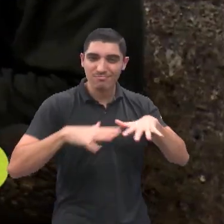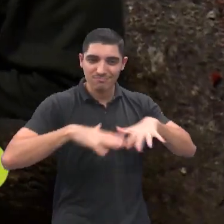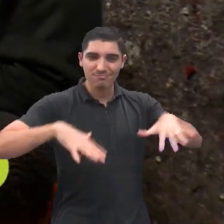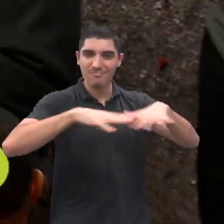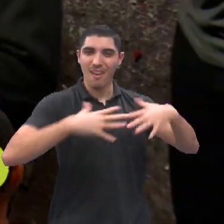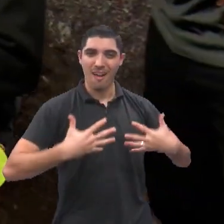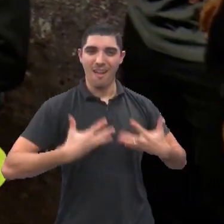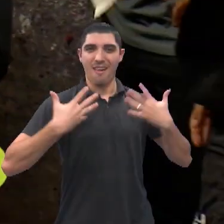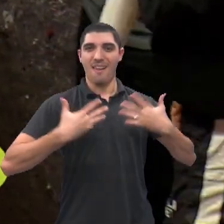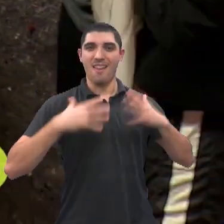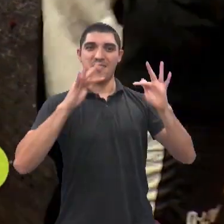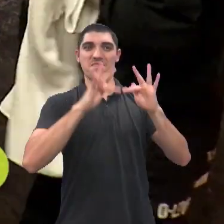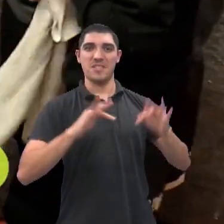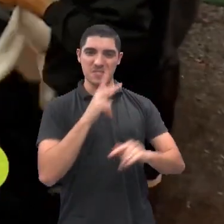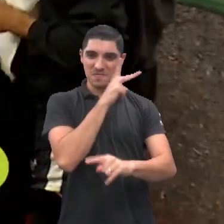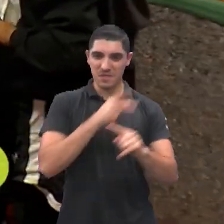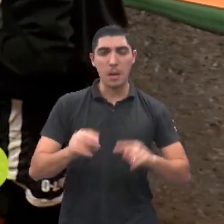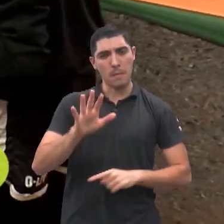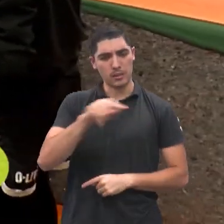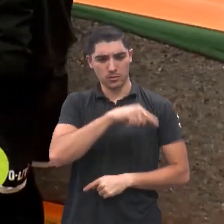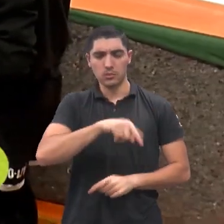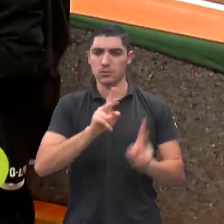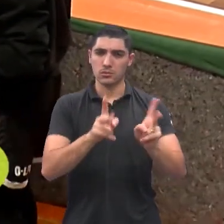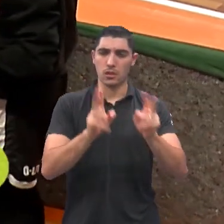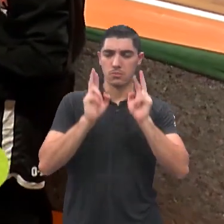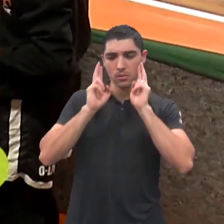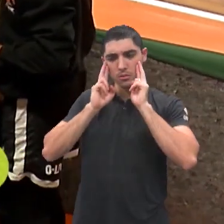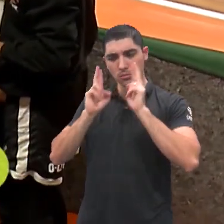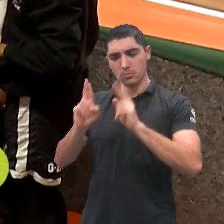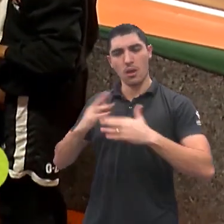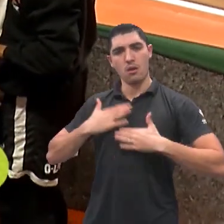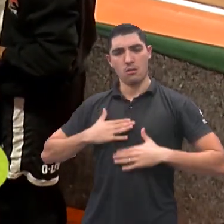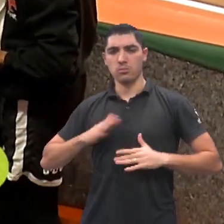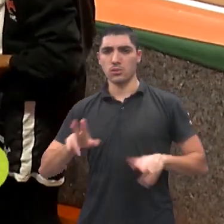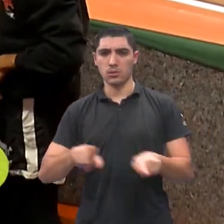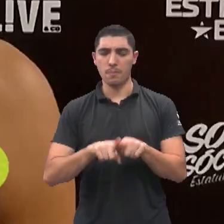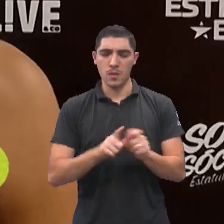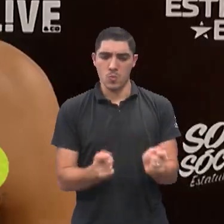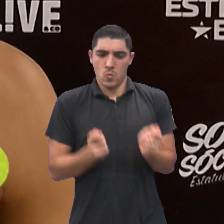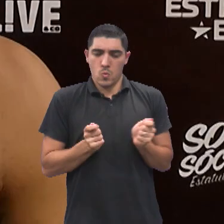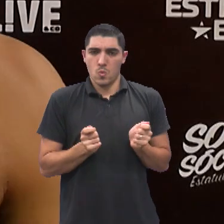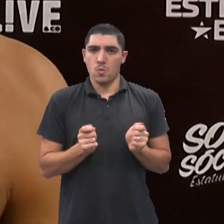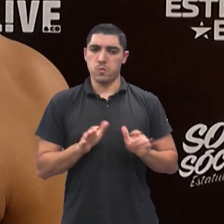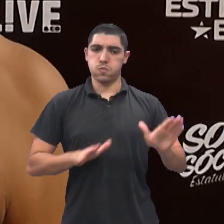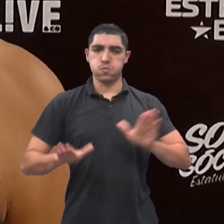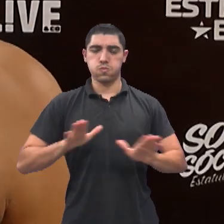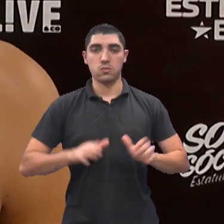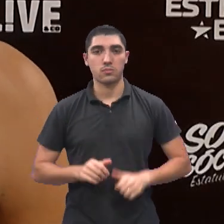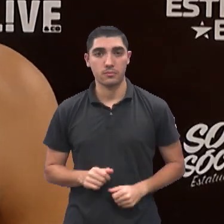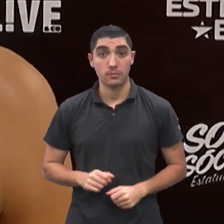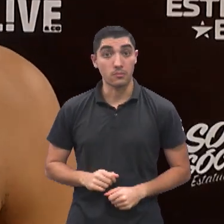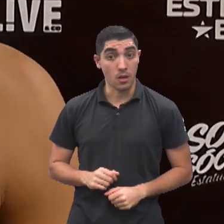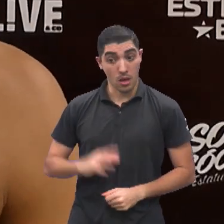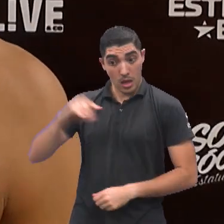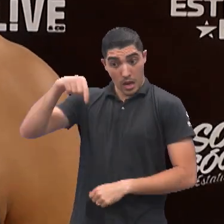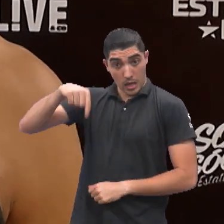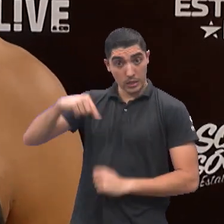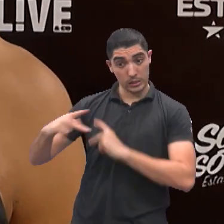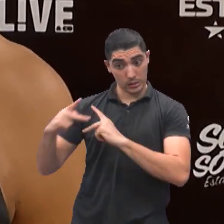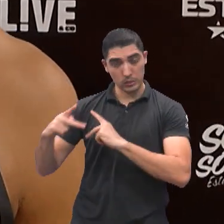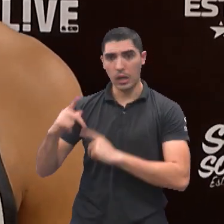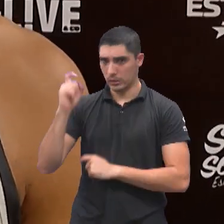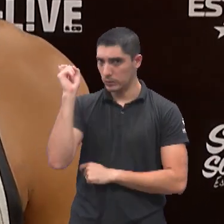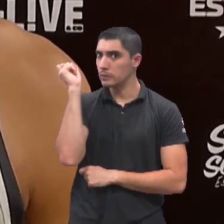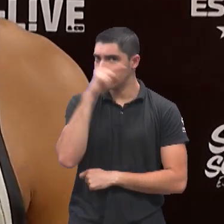tem também o respeito e a cautela para o segundo jogo dos playoffs do NBB. É importante essa vitória aqui, que é muito difícil ganhar aqui em São